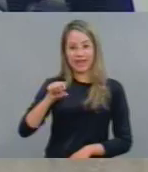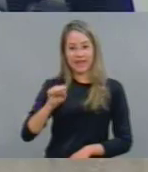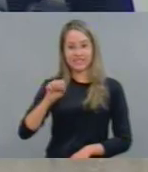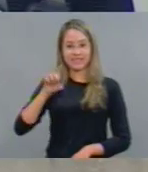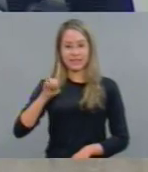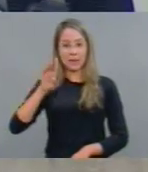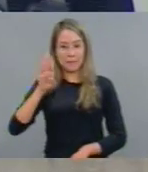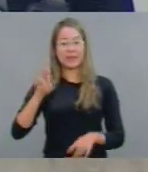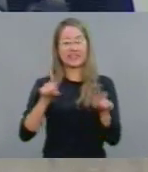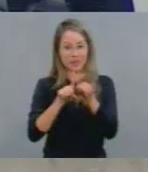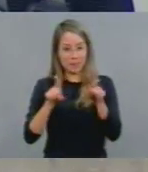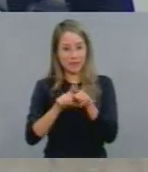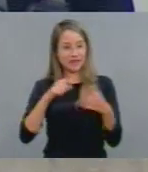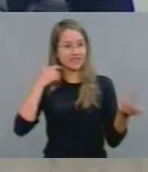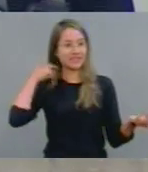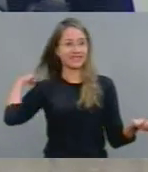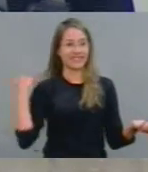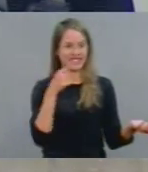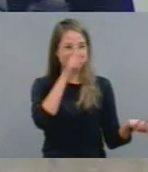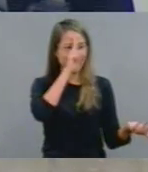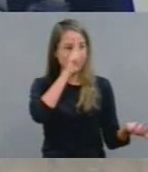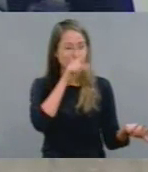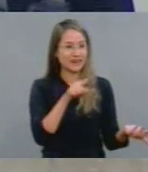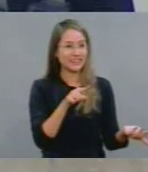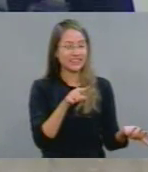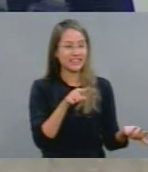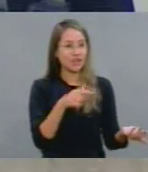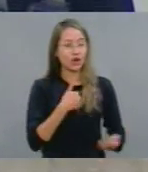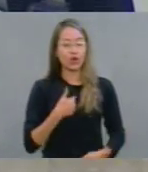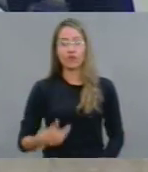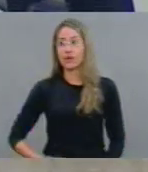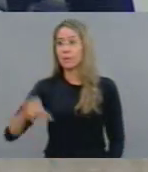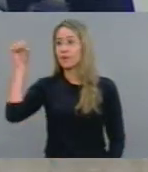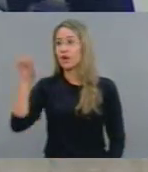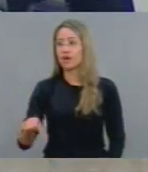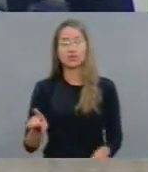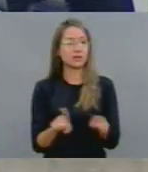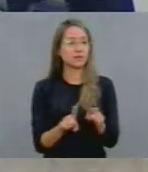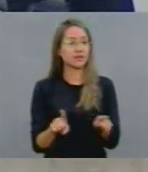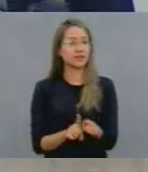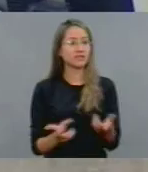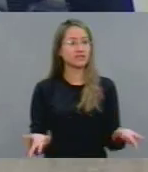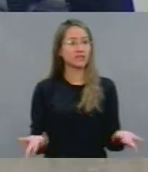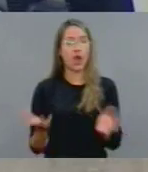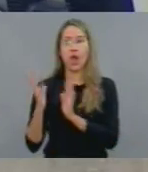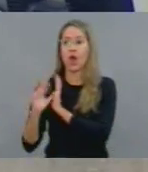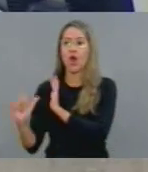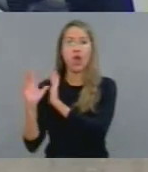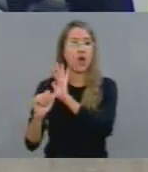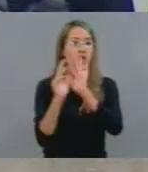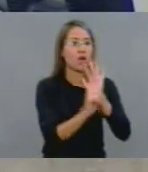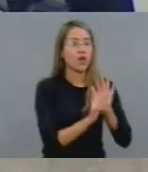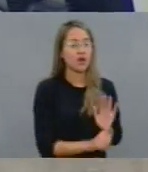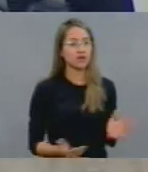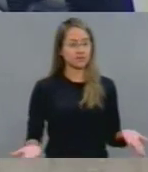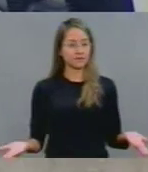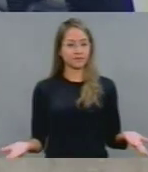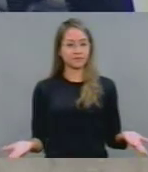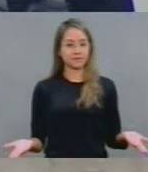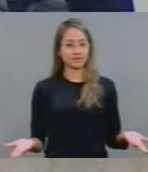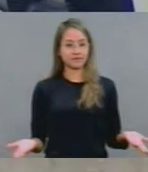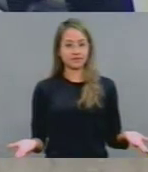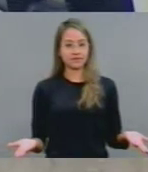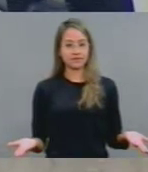e pegava todas as nossas riquezas nacionais e dava para todo mundo? Quem não se lembra do PMDB, do PSDB, que é um governo